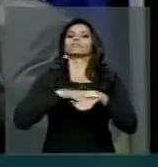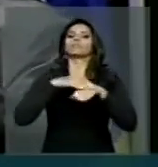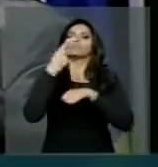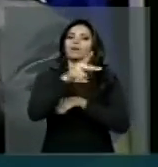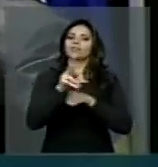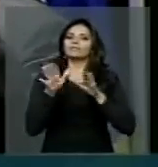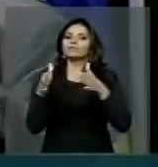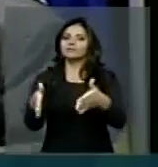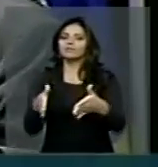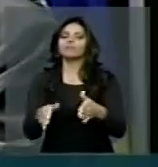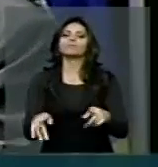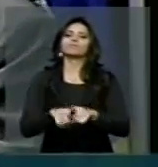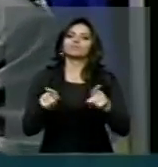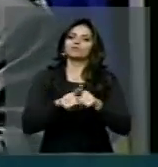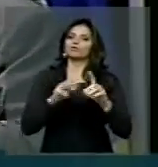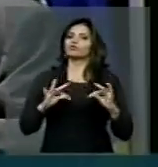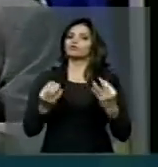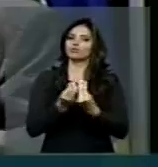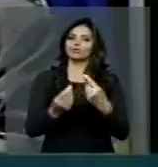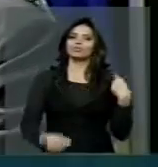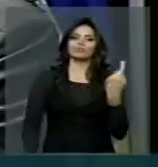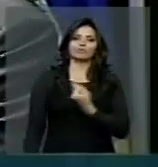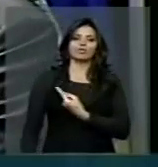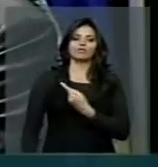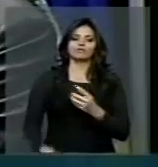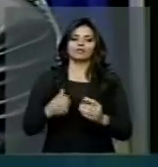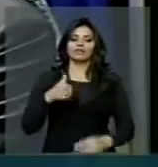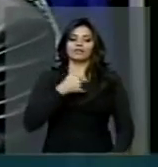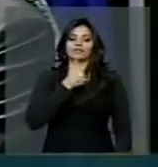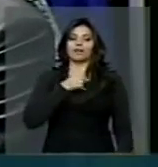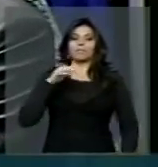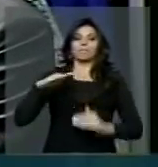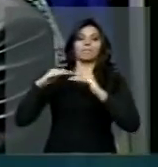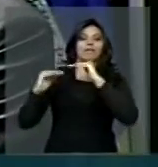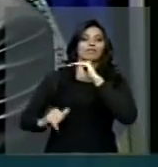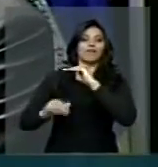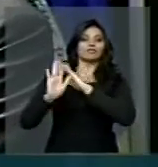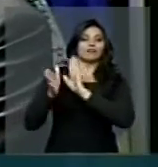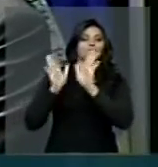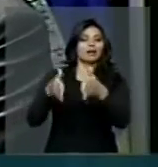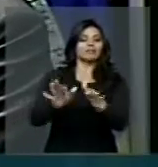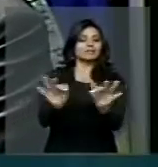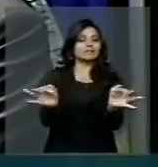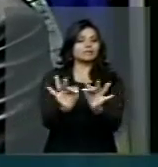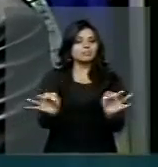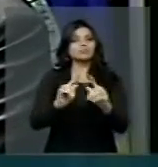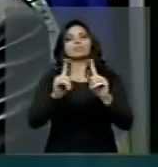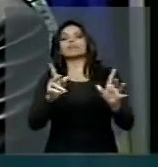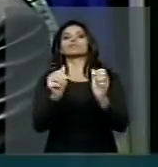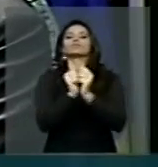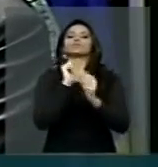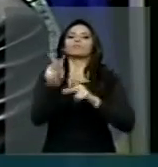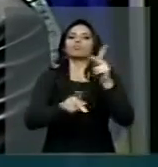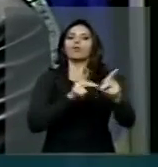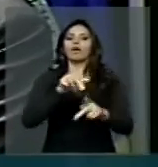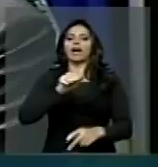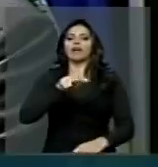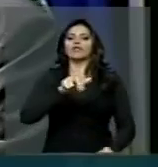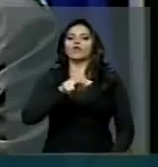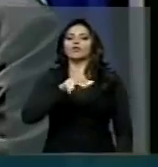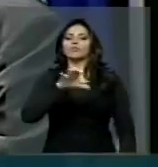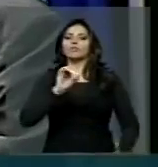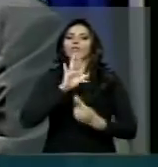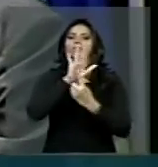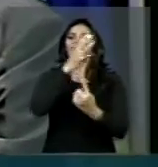com a participação de todos nós, menores, mas de qualquer forma participantes como o povo anônimo brasileiro